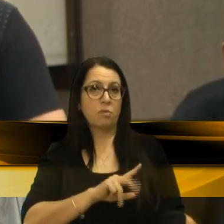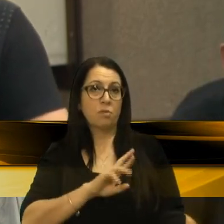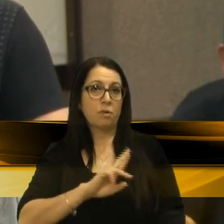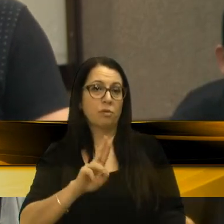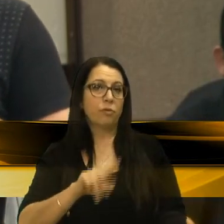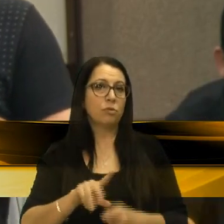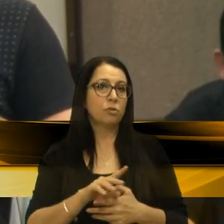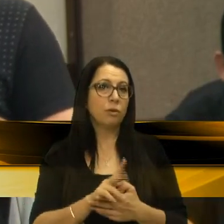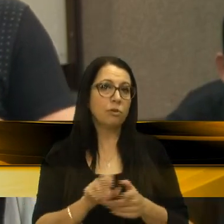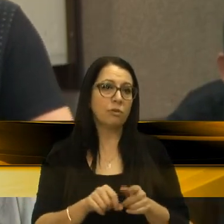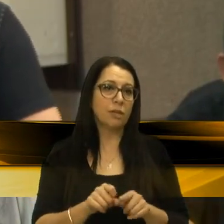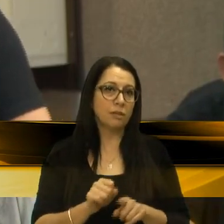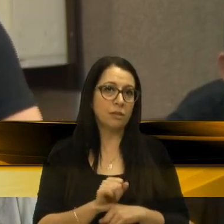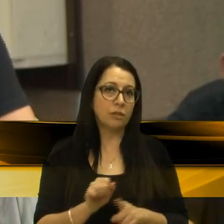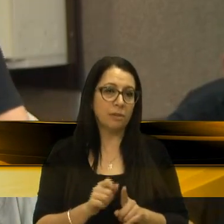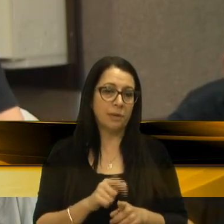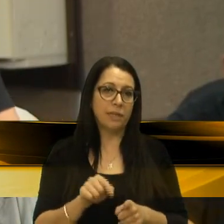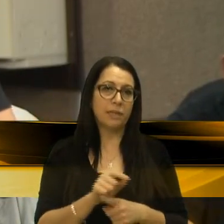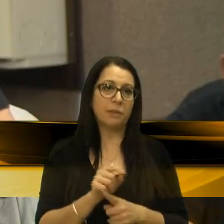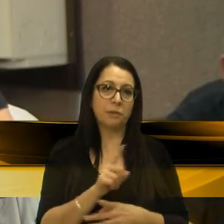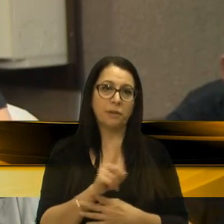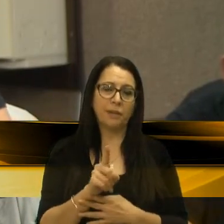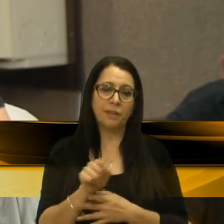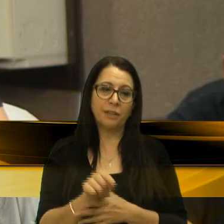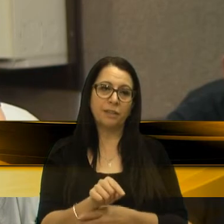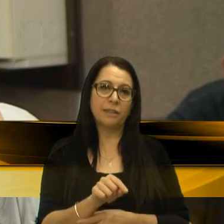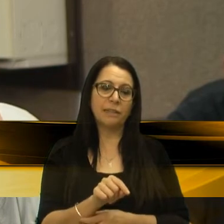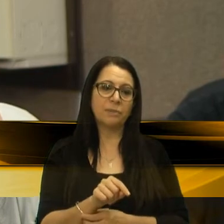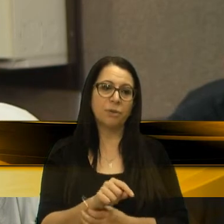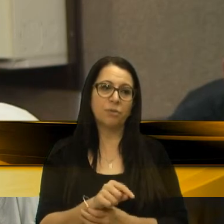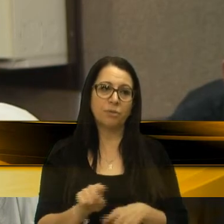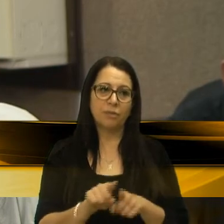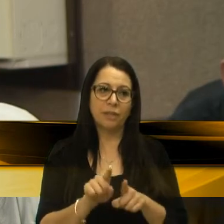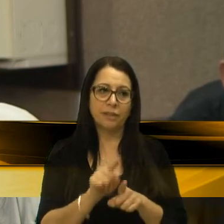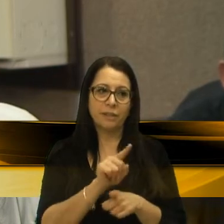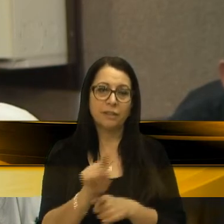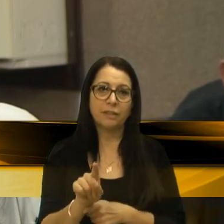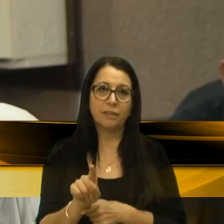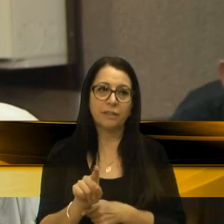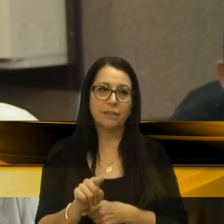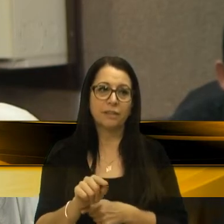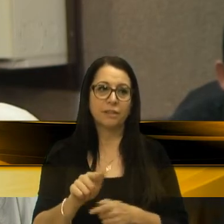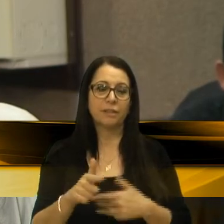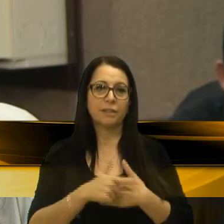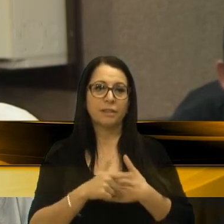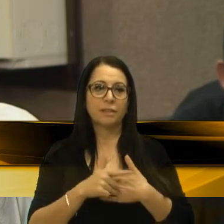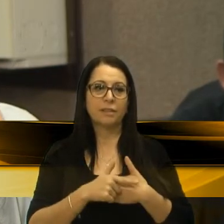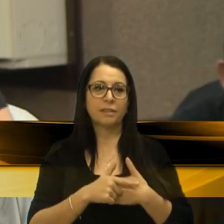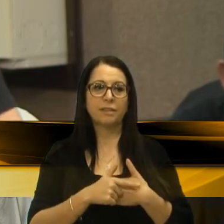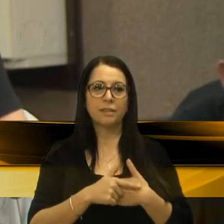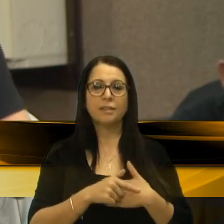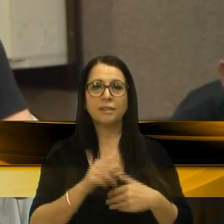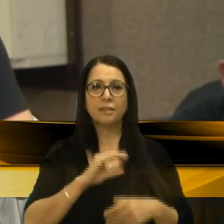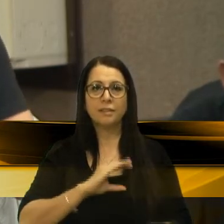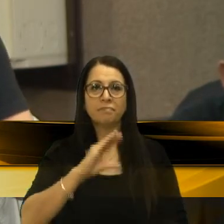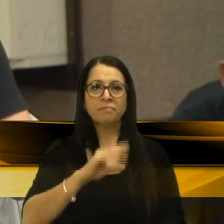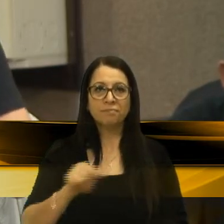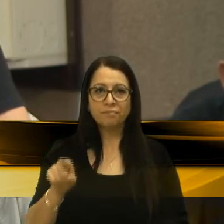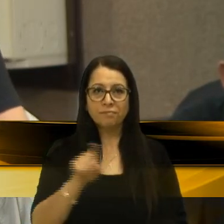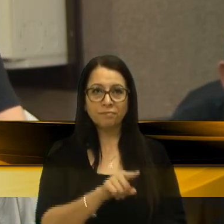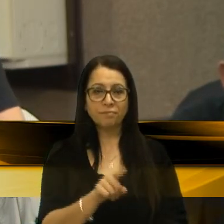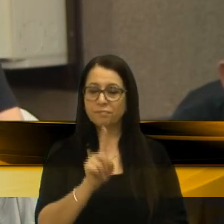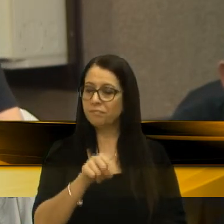Agora, professor, quando tem um direito adquirido por estar numa função gratificada de direção, de coordenação, não